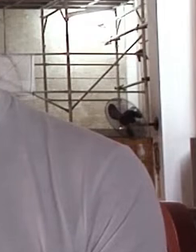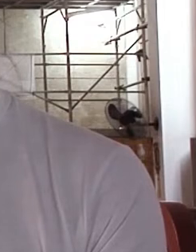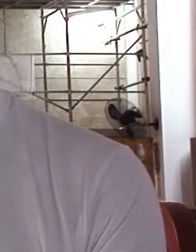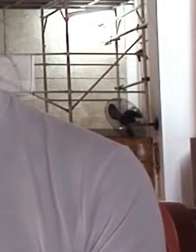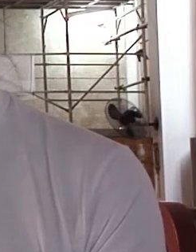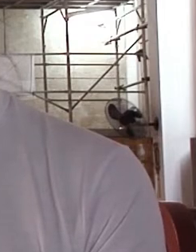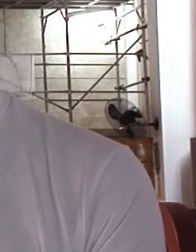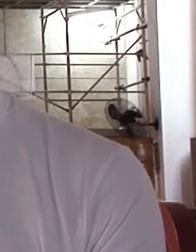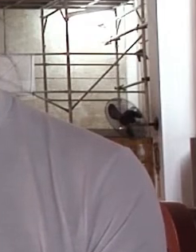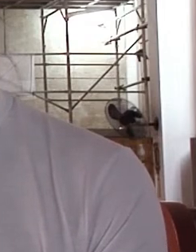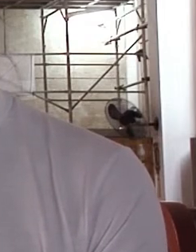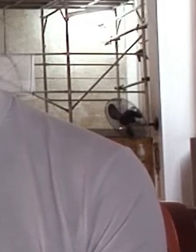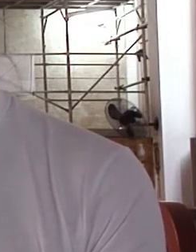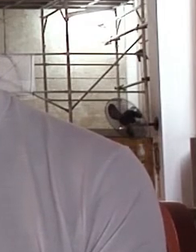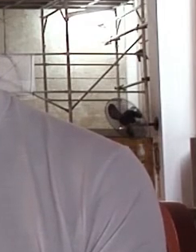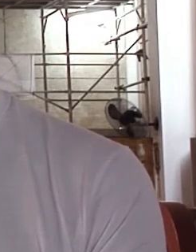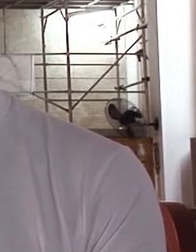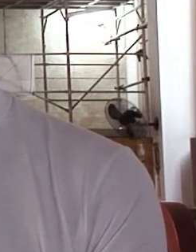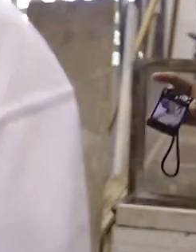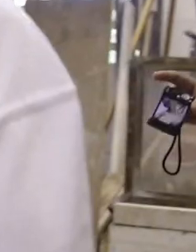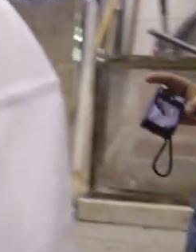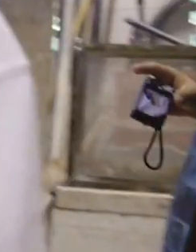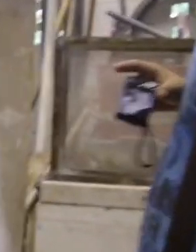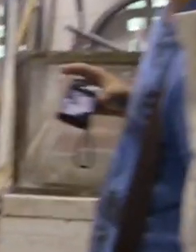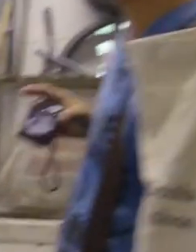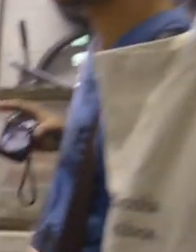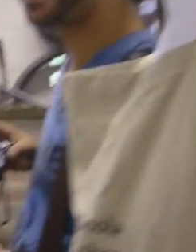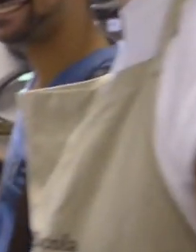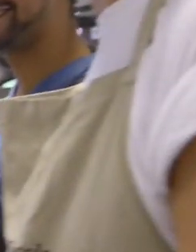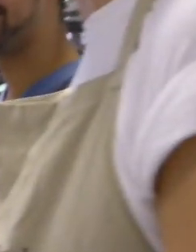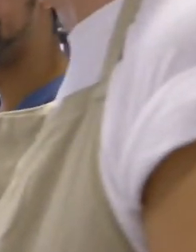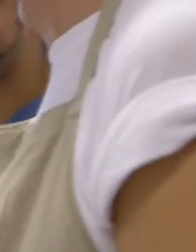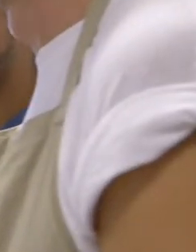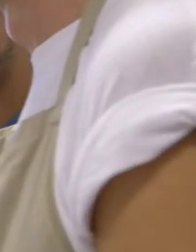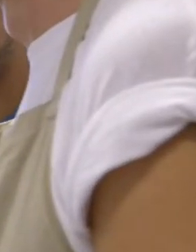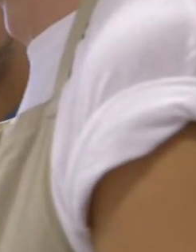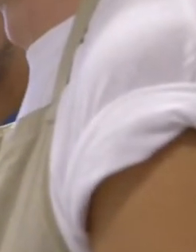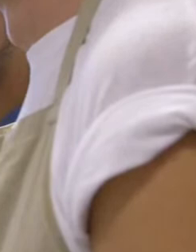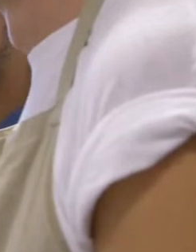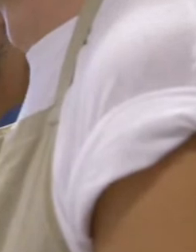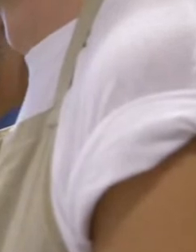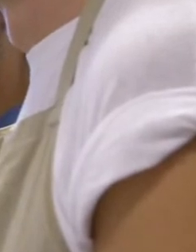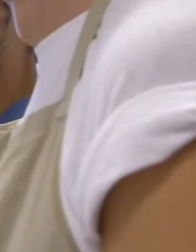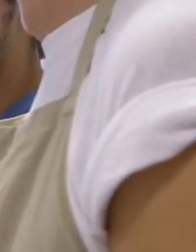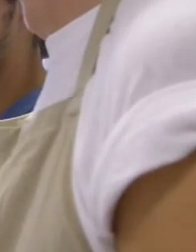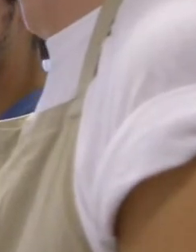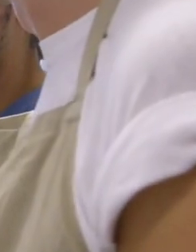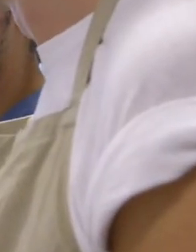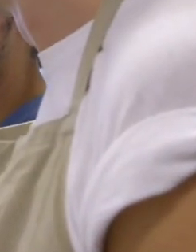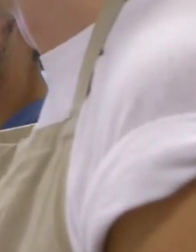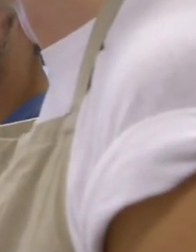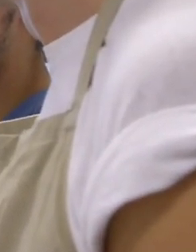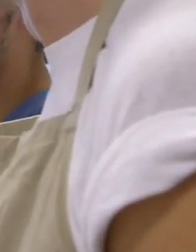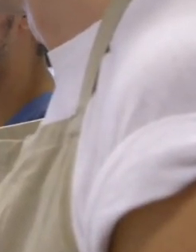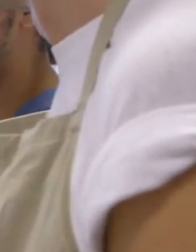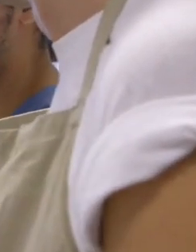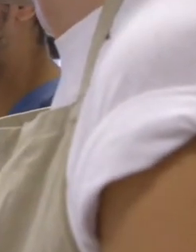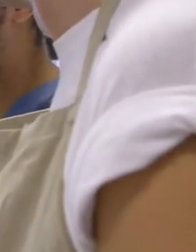Conhecia qualquer outro pintor brasileiro que tivesse feito isso. Isso para mim era da maior importância, né? E ter um contato pessoal com